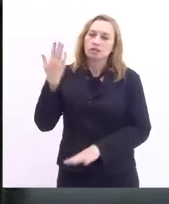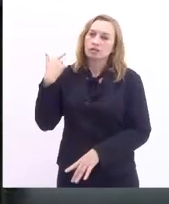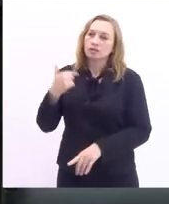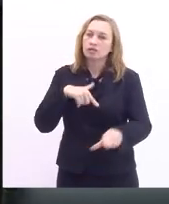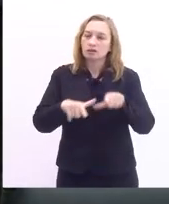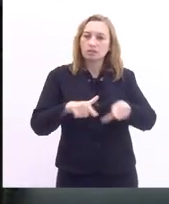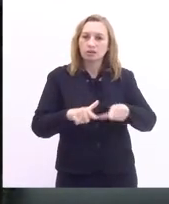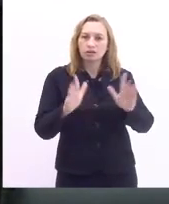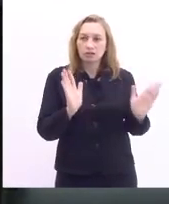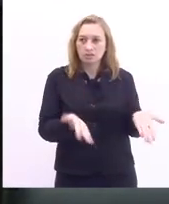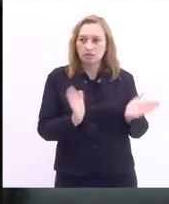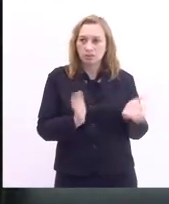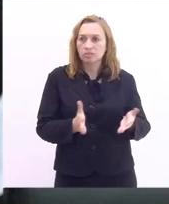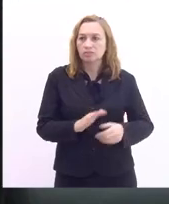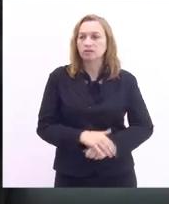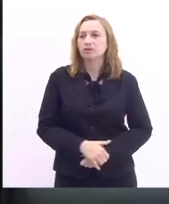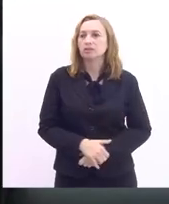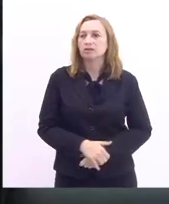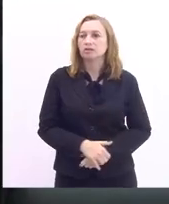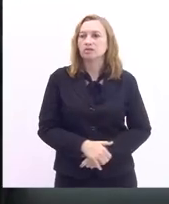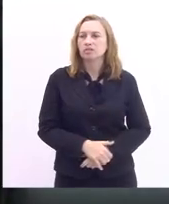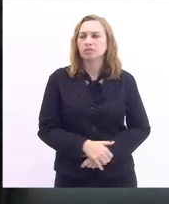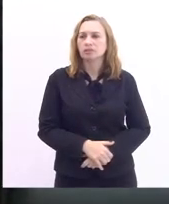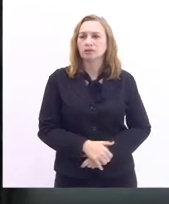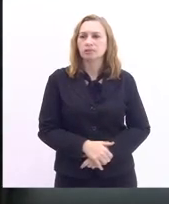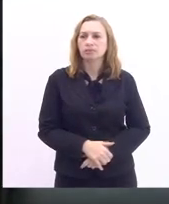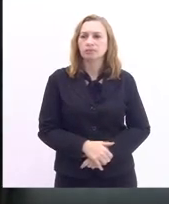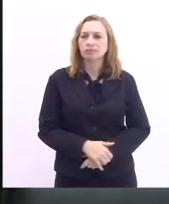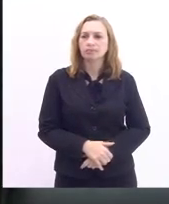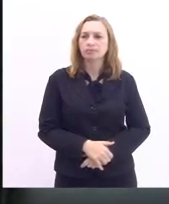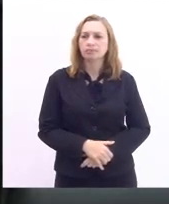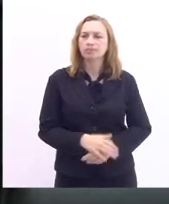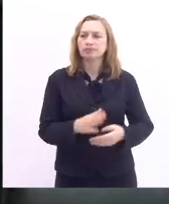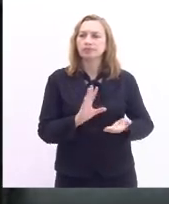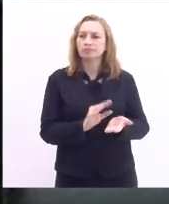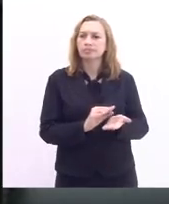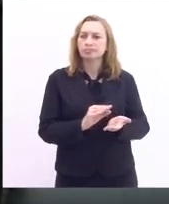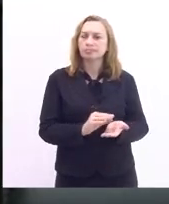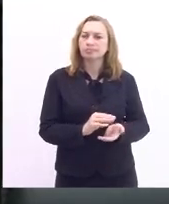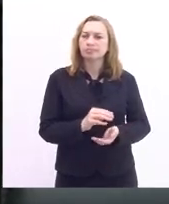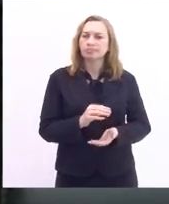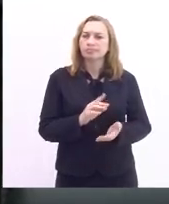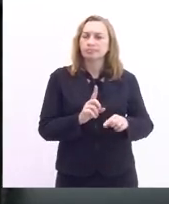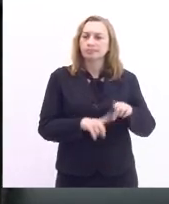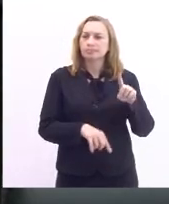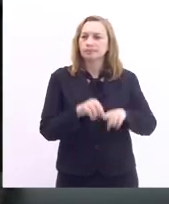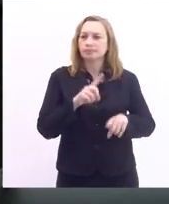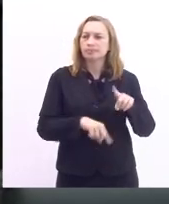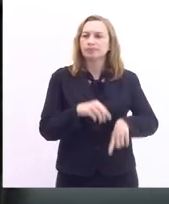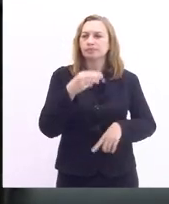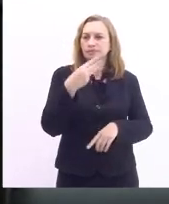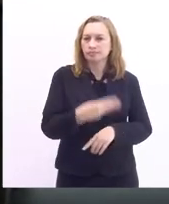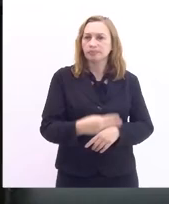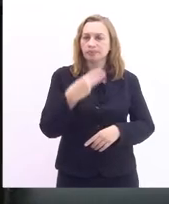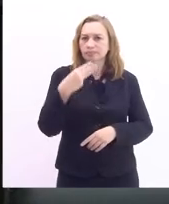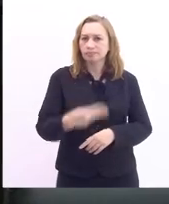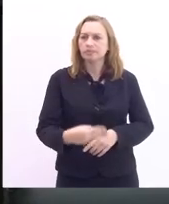trabalho hoje deu origem a um material de 300 e 31 páginas